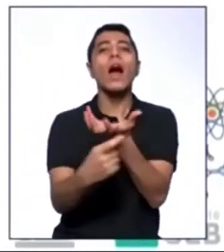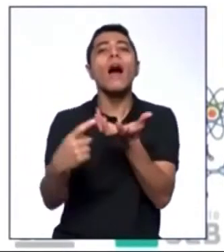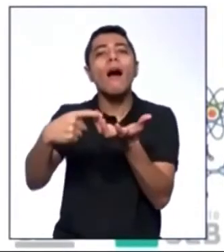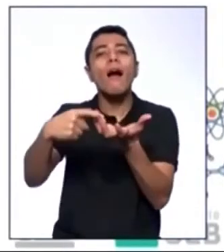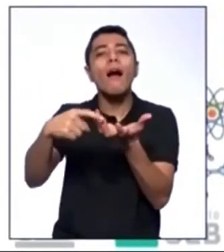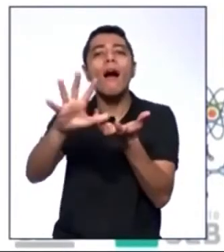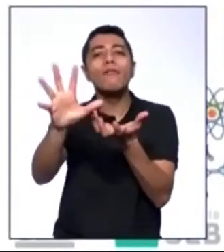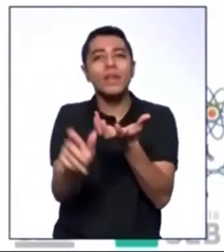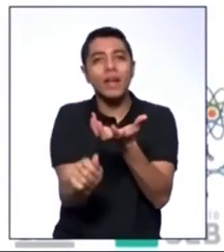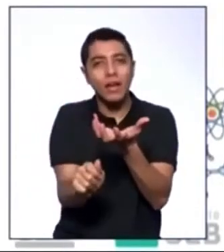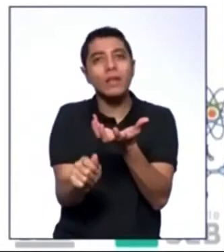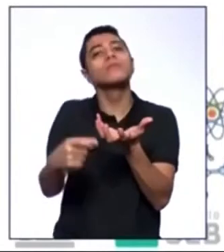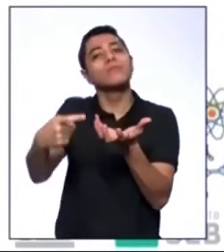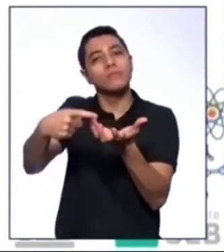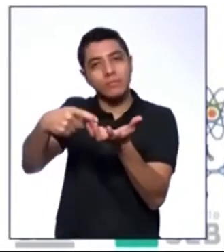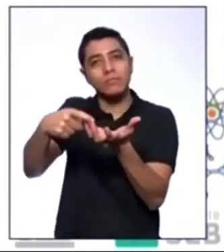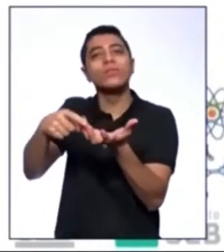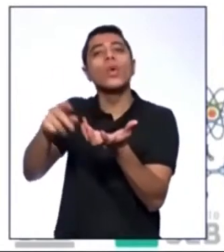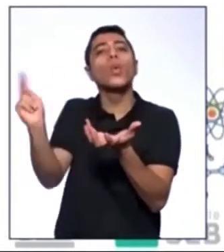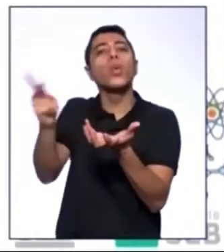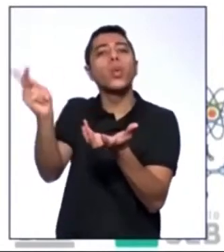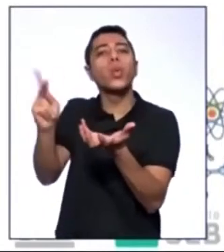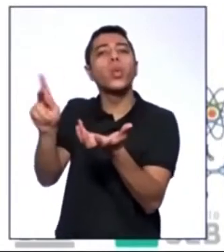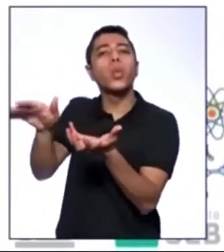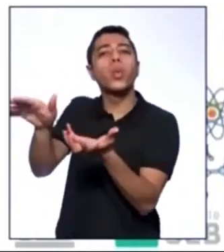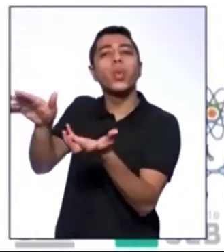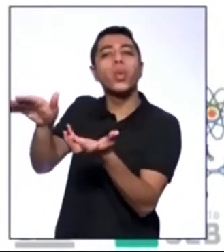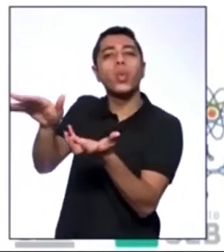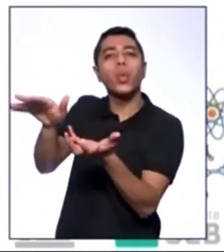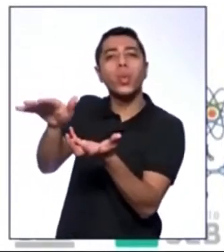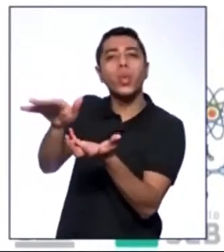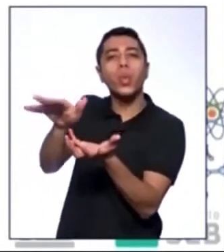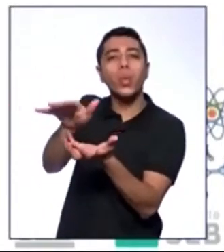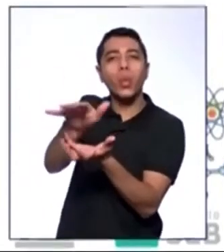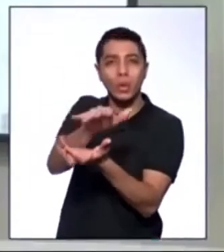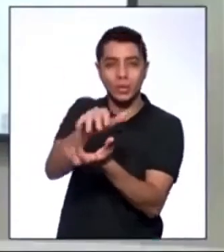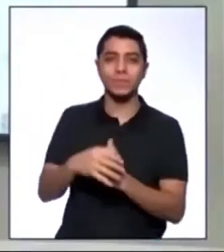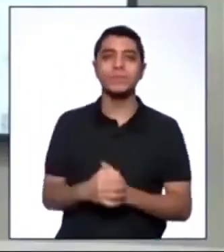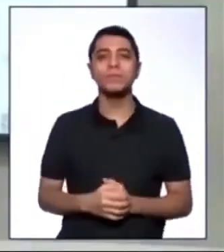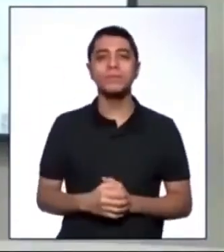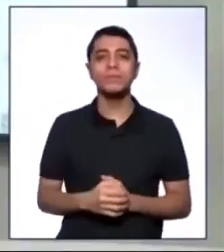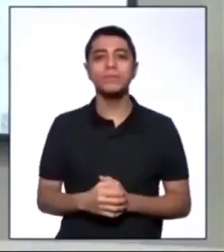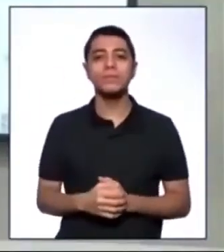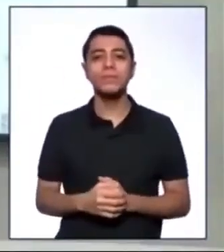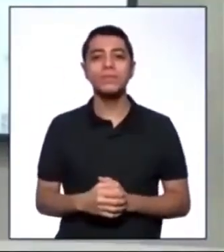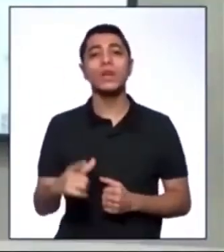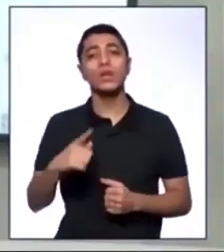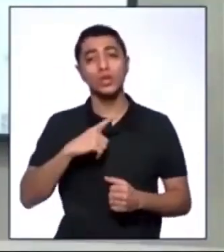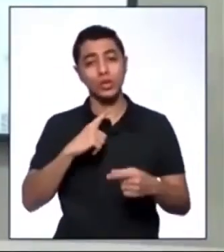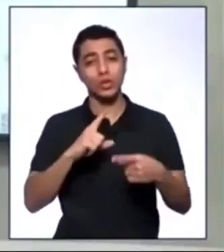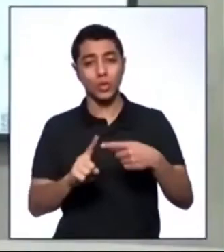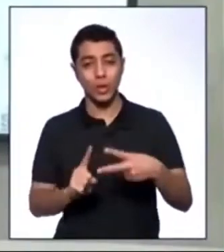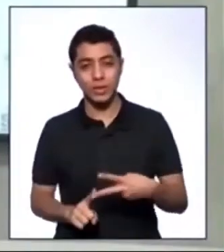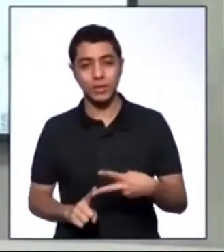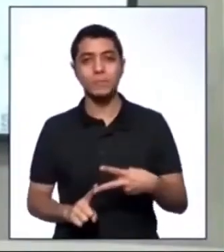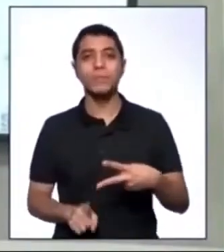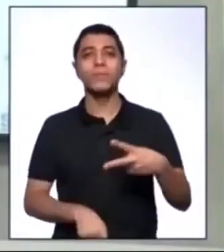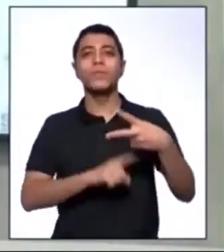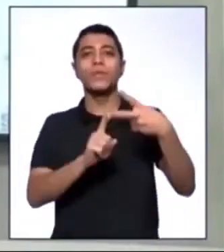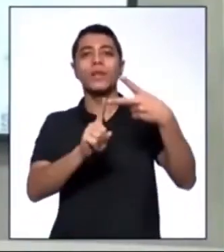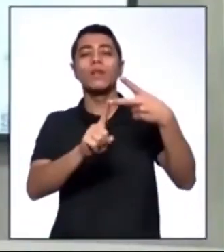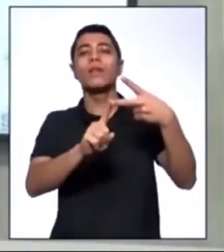Brasil, que vem para o litoral meridional, para a parte sul, e a corrente das Guianas. A corrente das